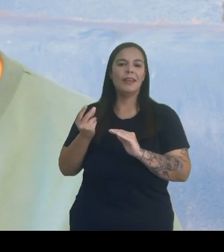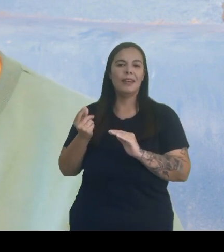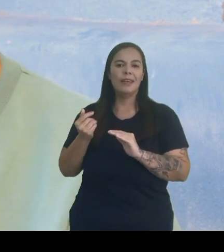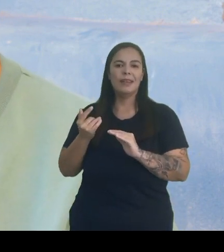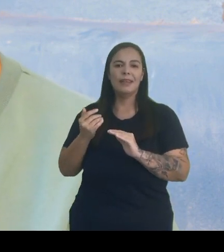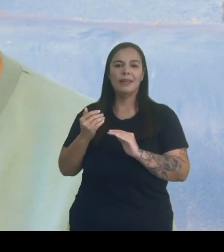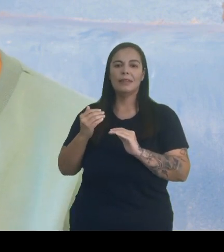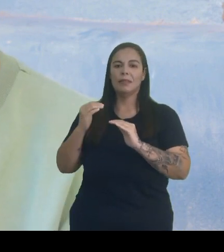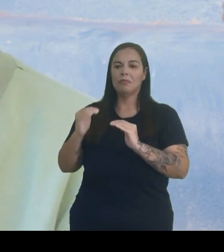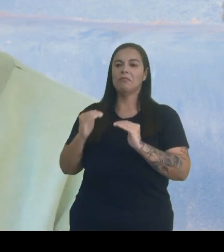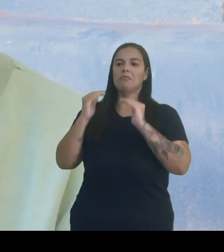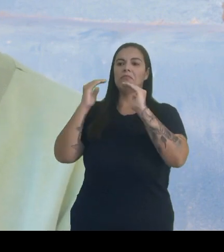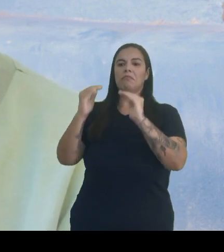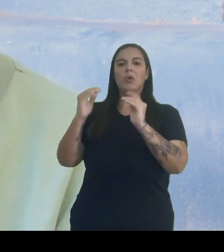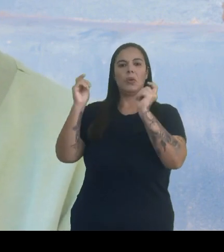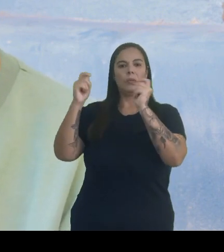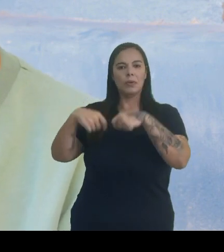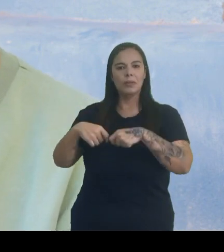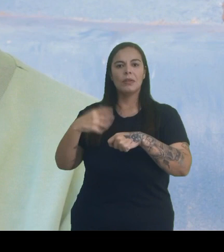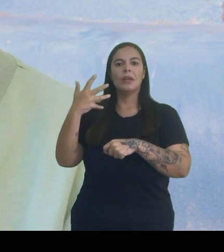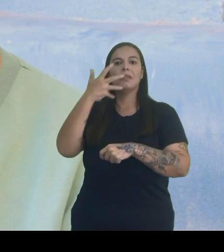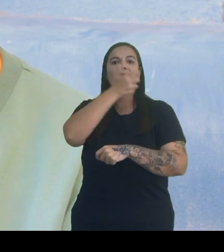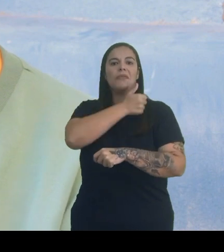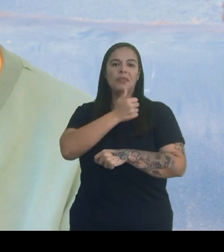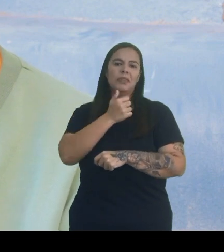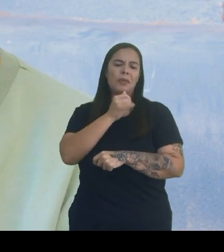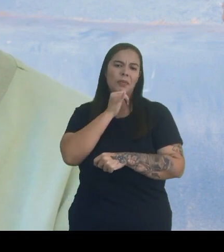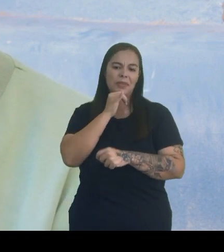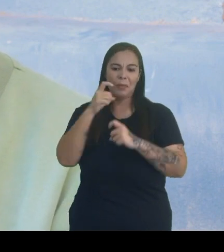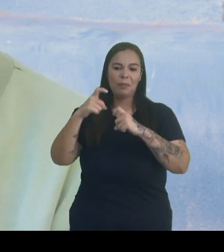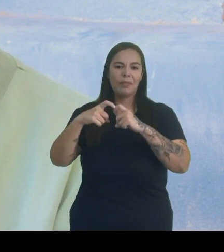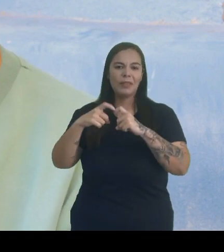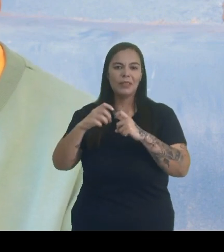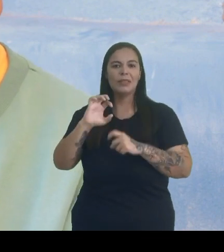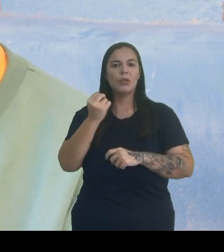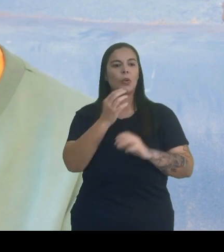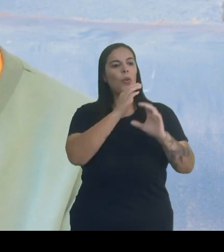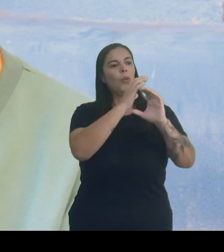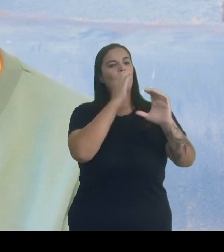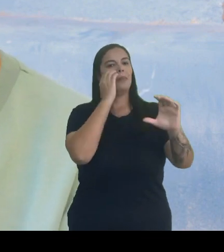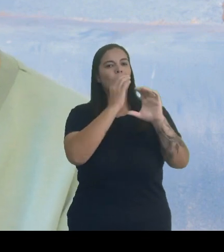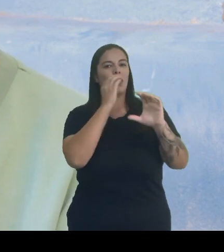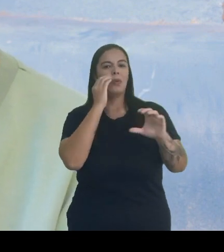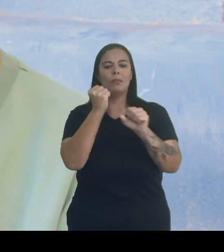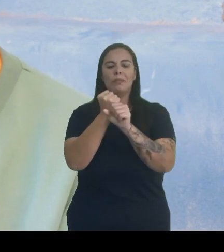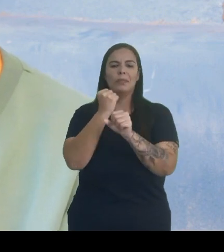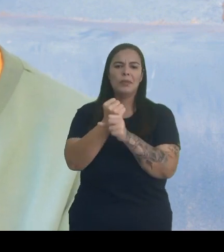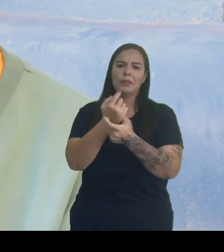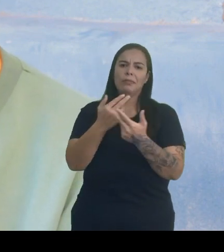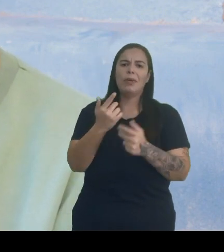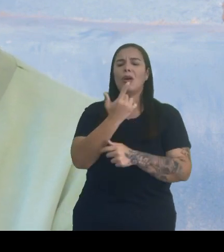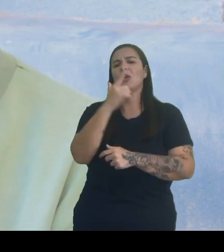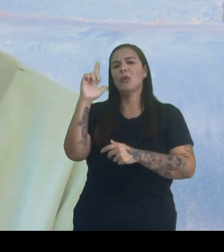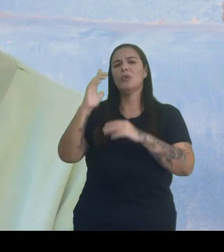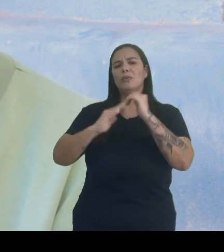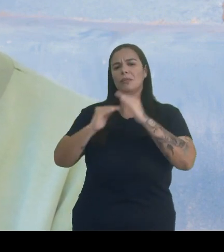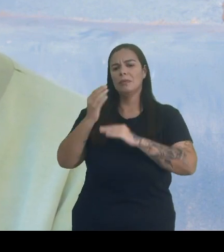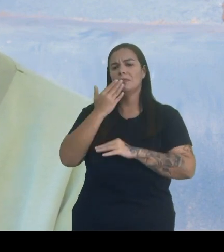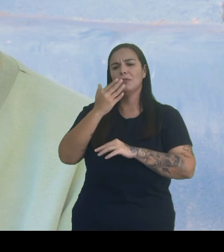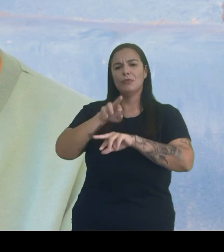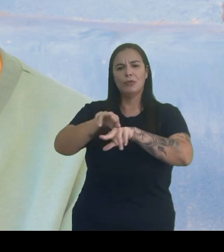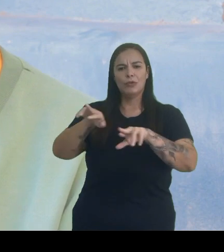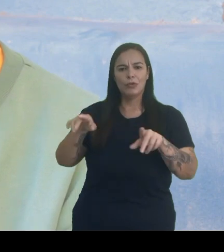de grandes capacidades de salvar-vida, como a medicina, como os engenheiros com obra e etc. e outras